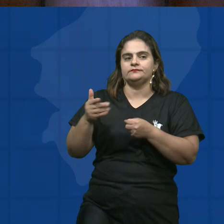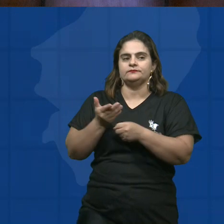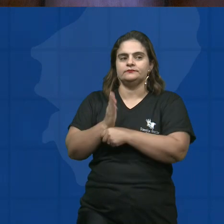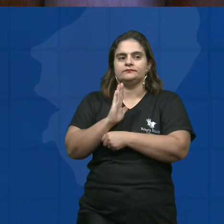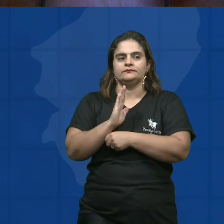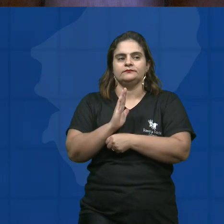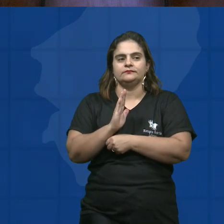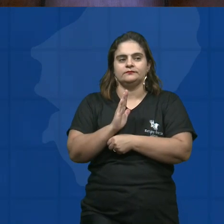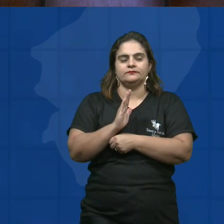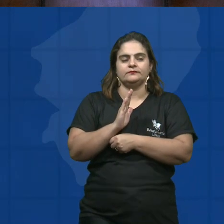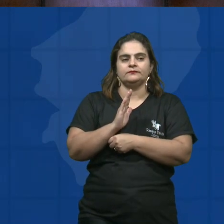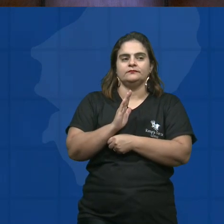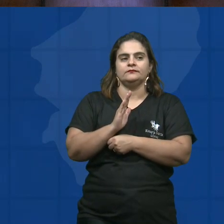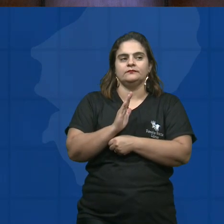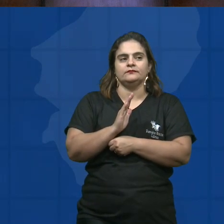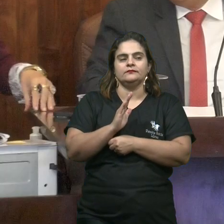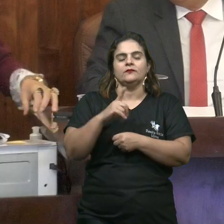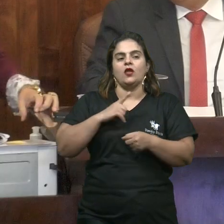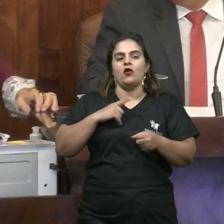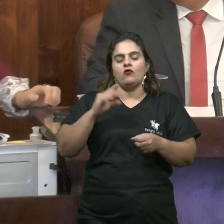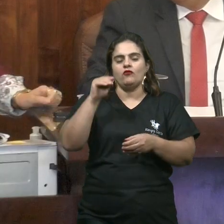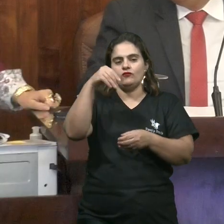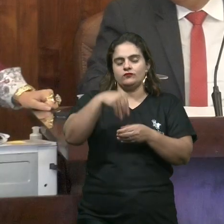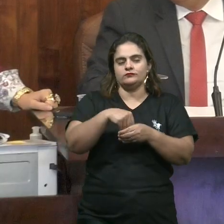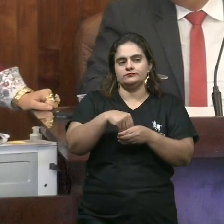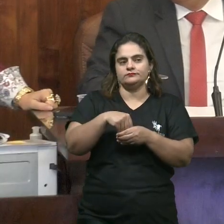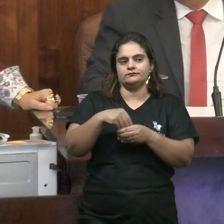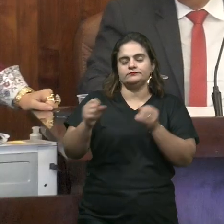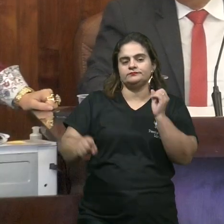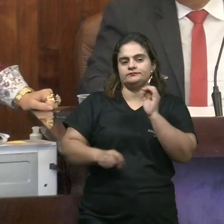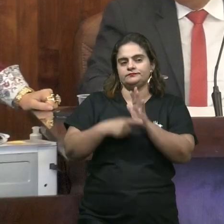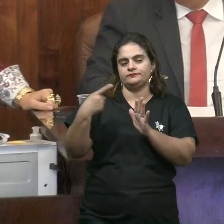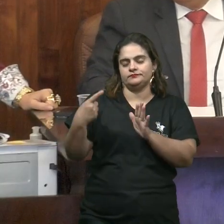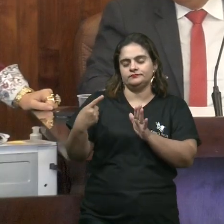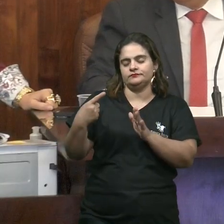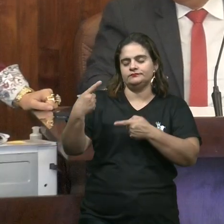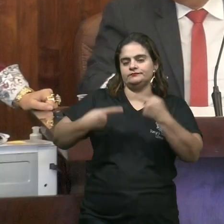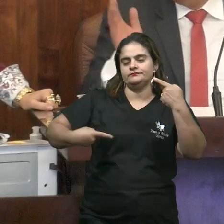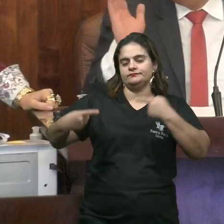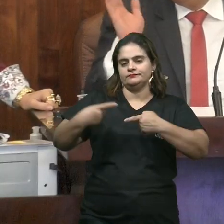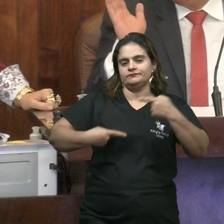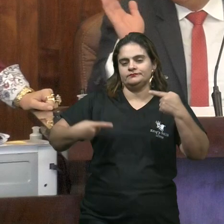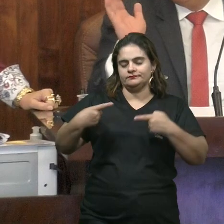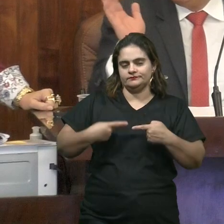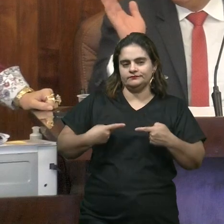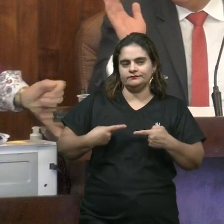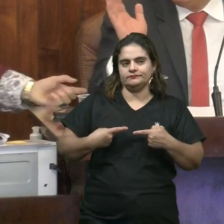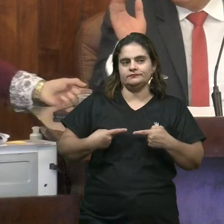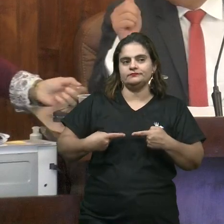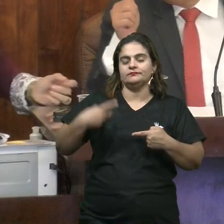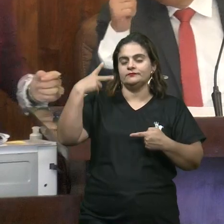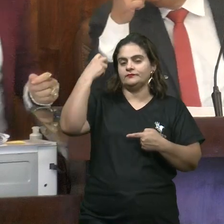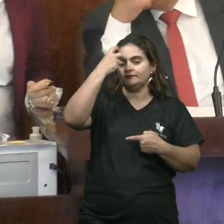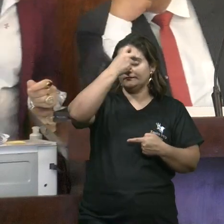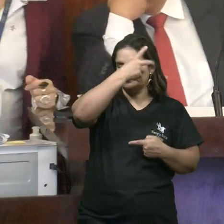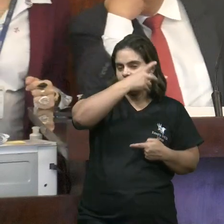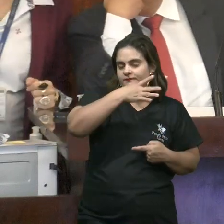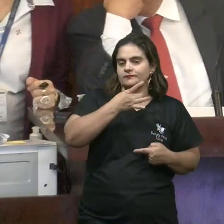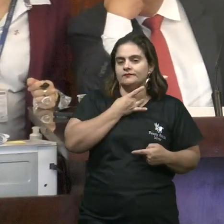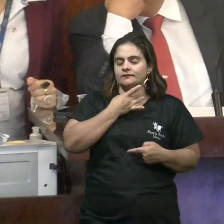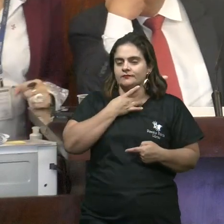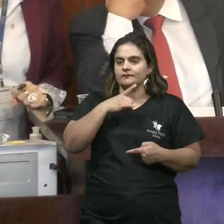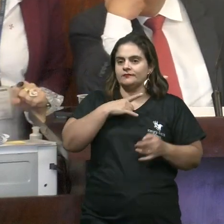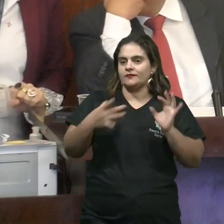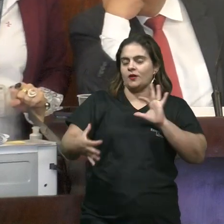encontra aprovada. A votação, então, será conforme deliberado pelo plenário. Primeira discussão do projeto de lei 87-2024 da Prefeitura Municipal, autorizando a Prefeitura Municipal de Marília a celebrar